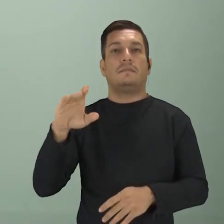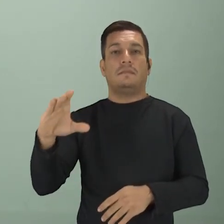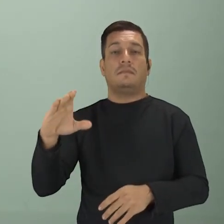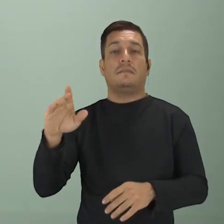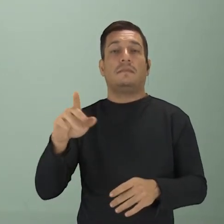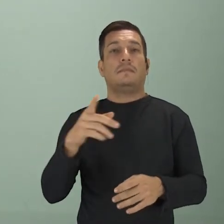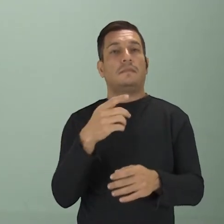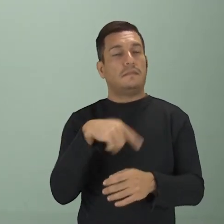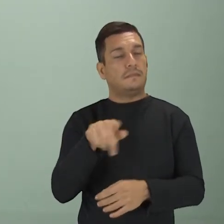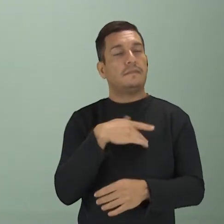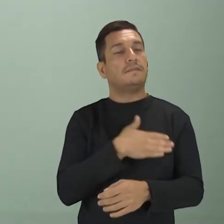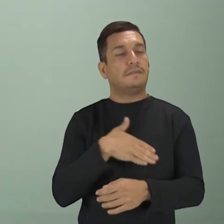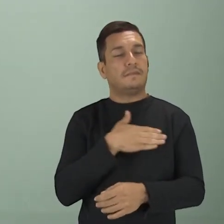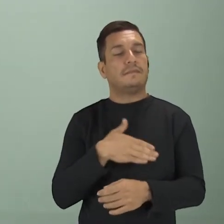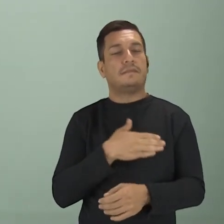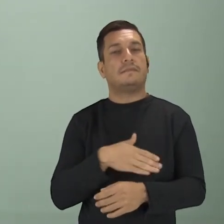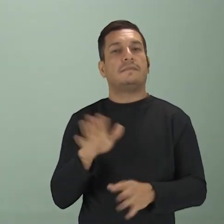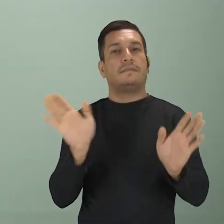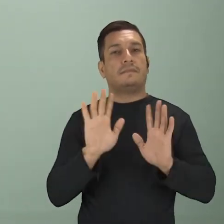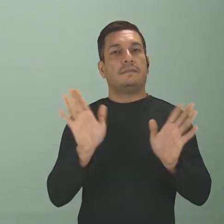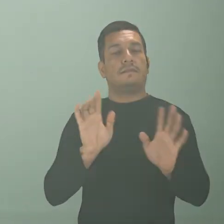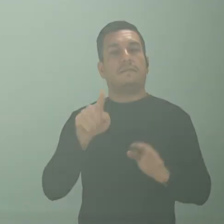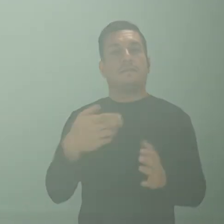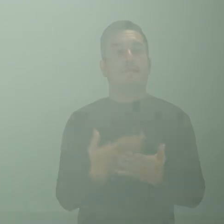princípio da especificidade.